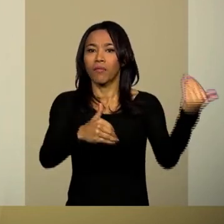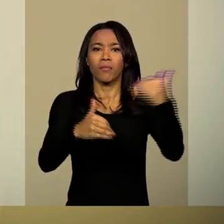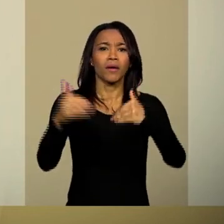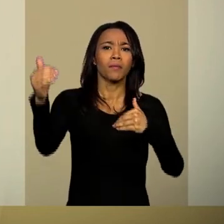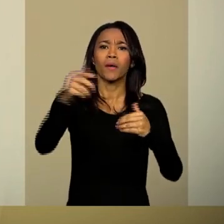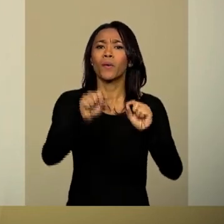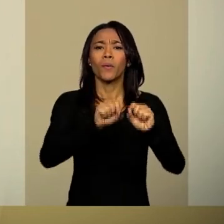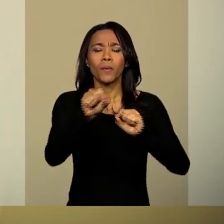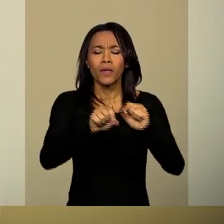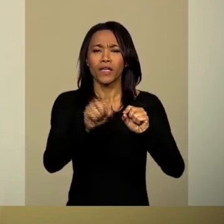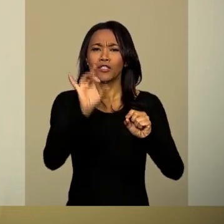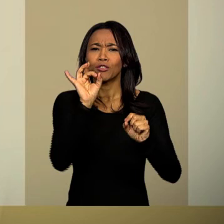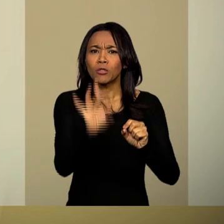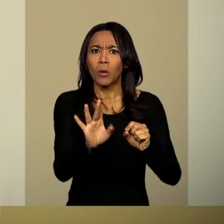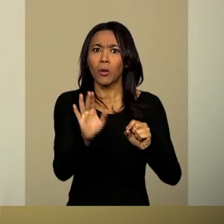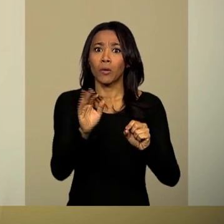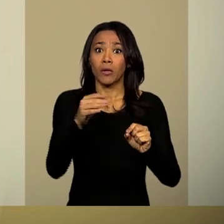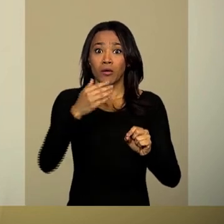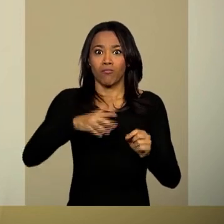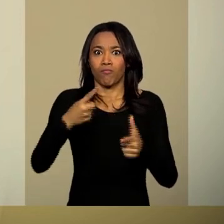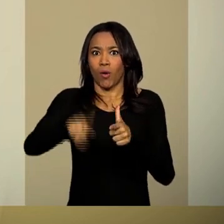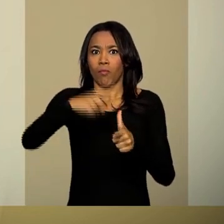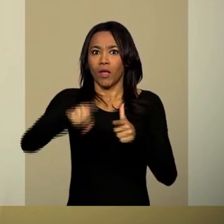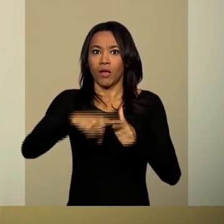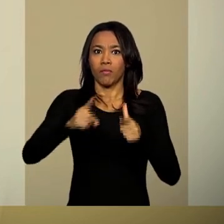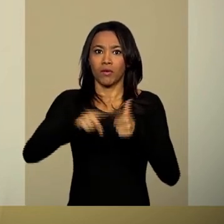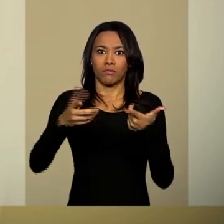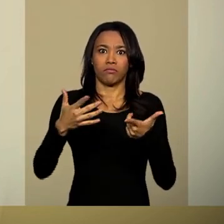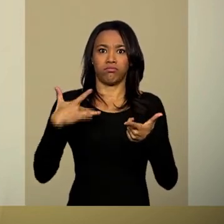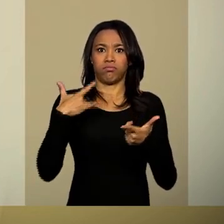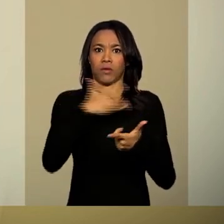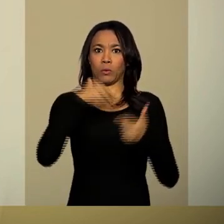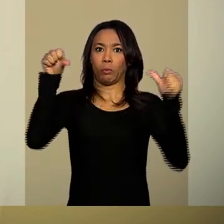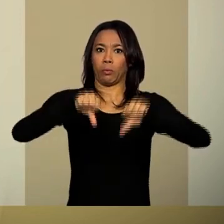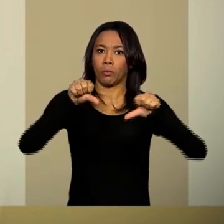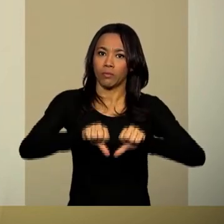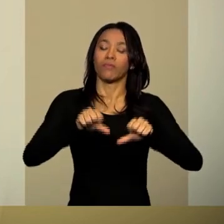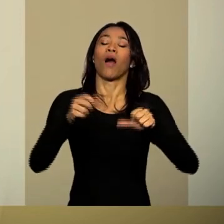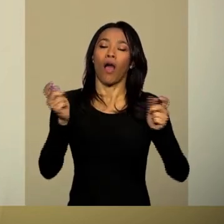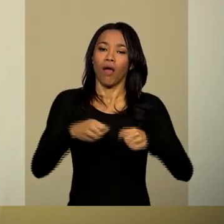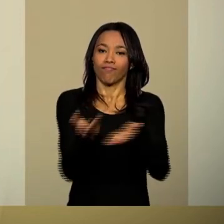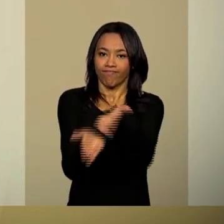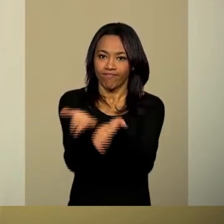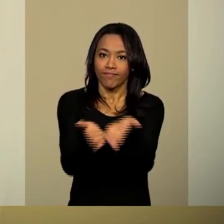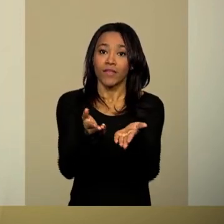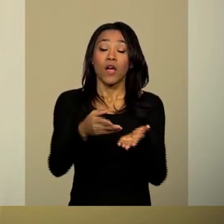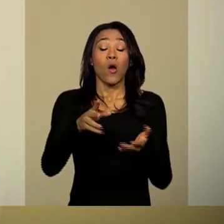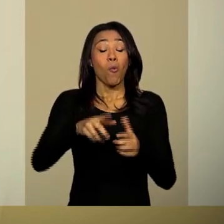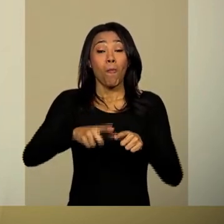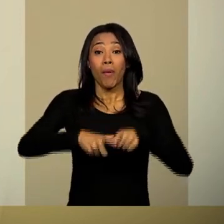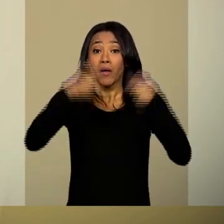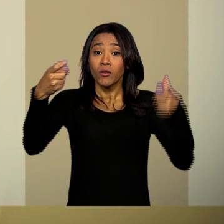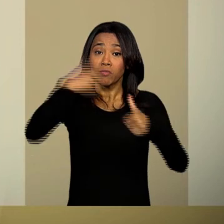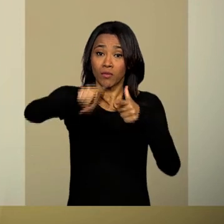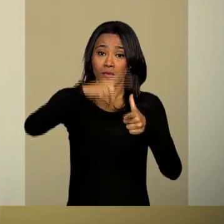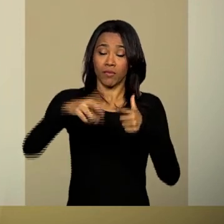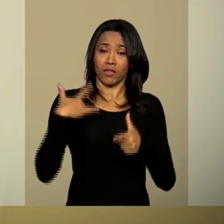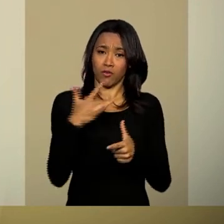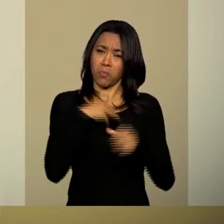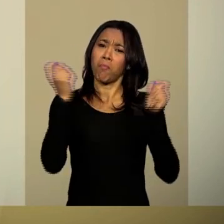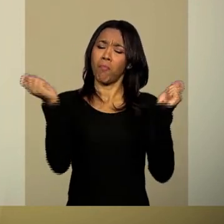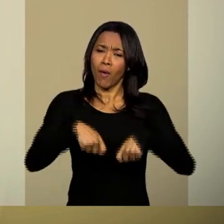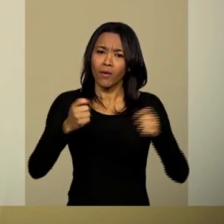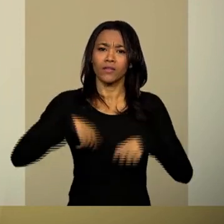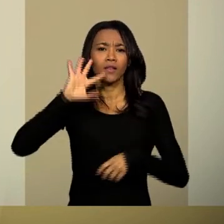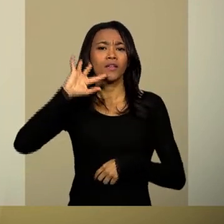apenas os casos mais graves a maioria dos problemas como eu te disse de saúde agora pode ser resolvida